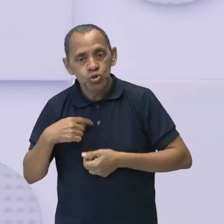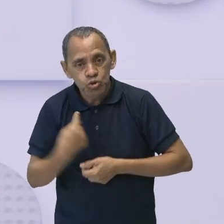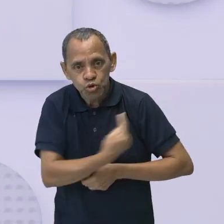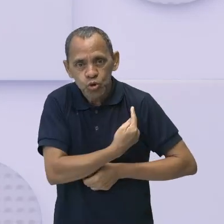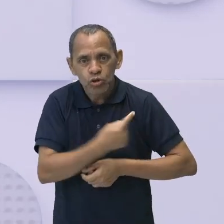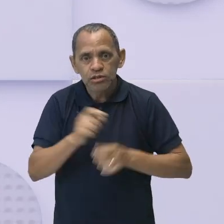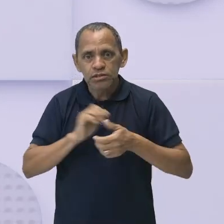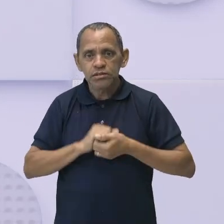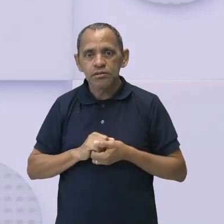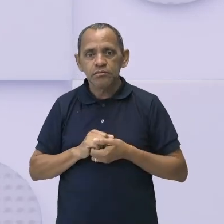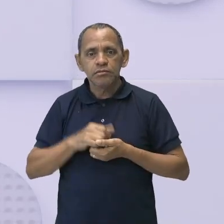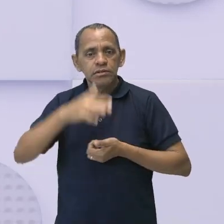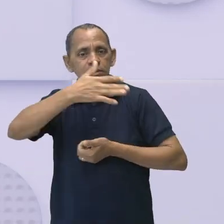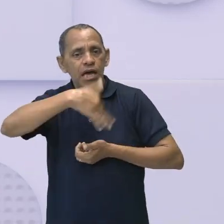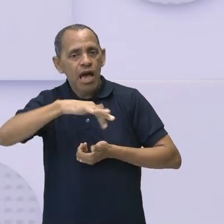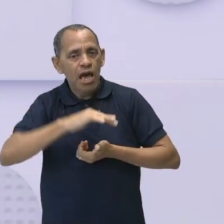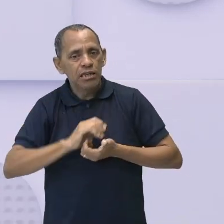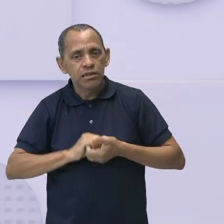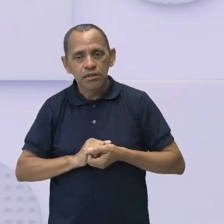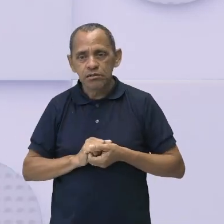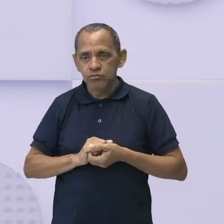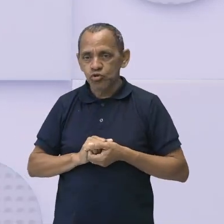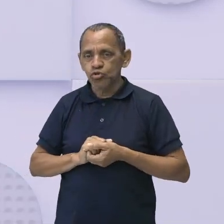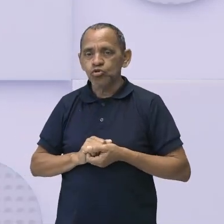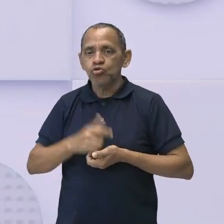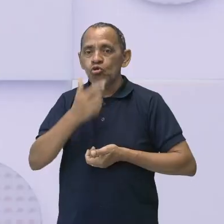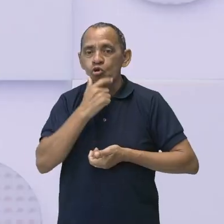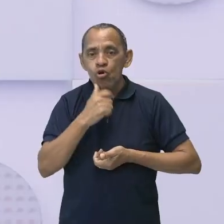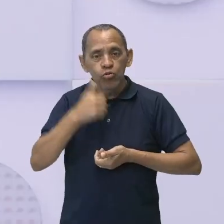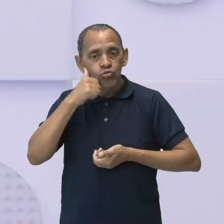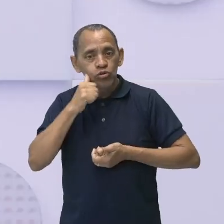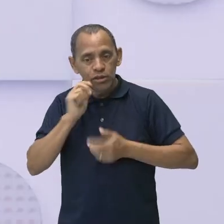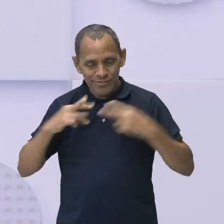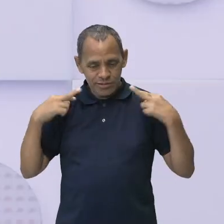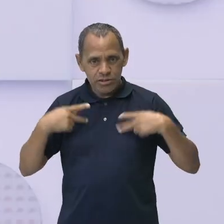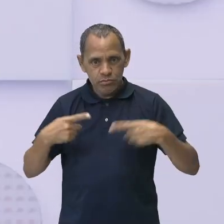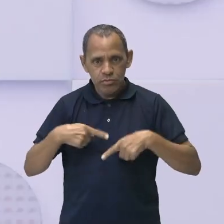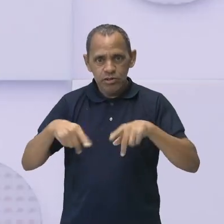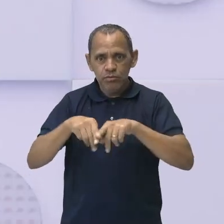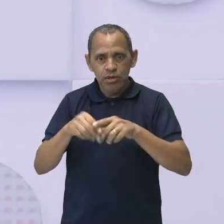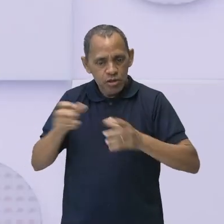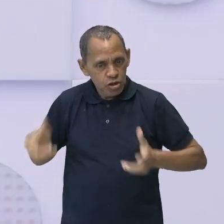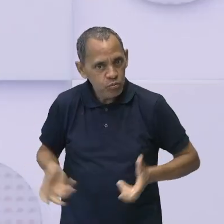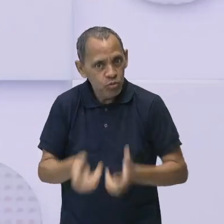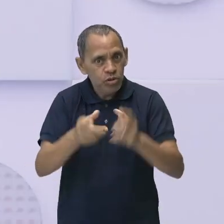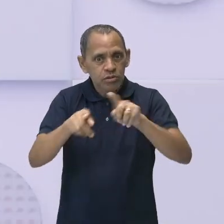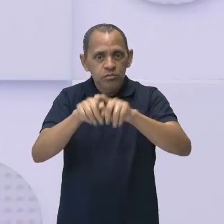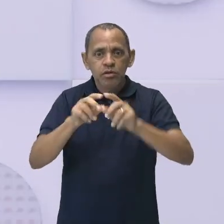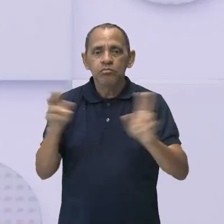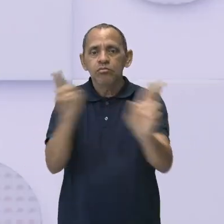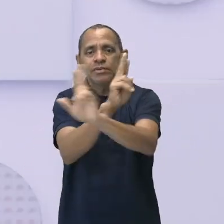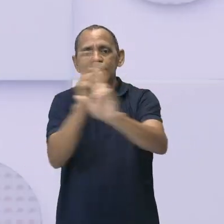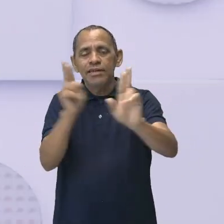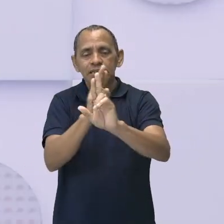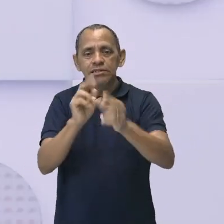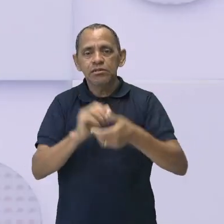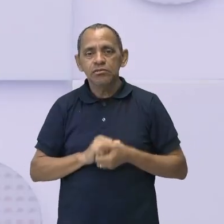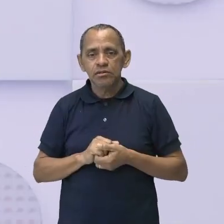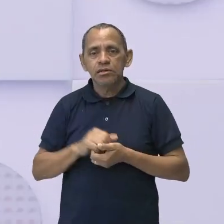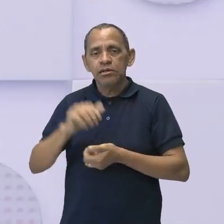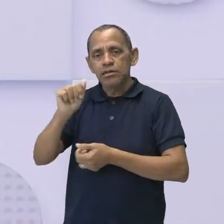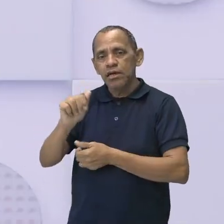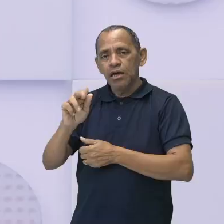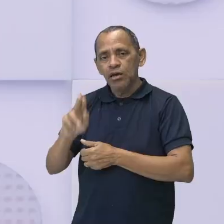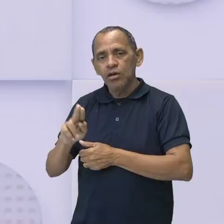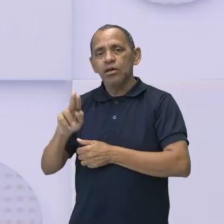nossa dimensão de sermos homens e mulheres, seres humanos, que promovam uma relação de alteridade,